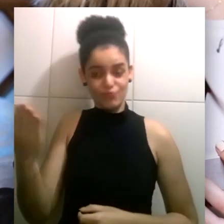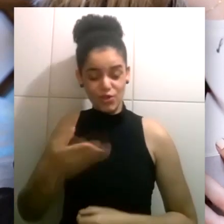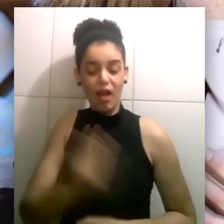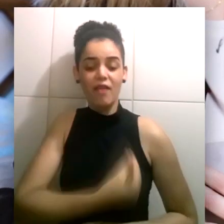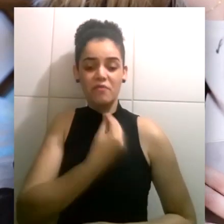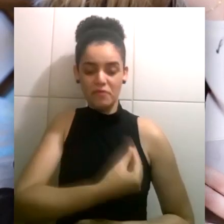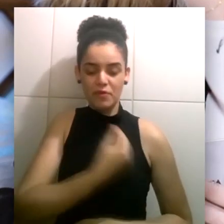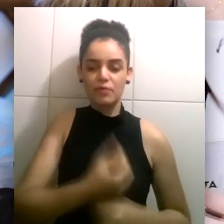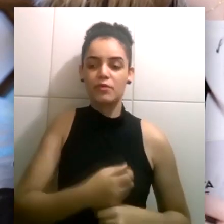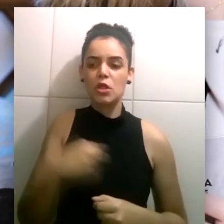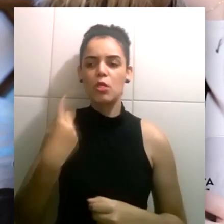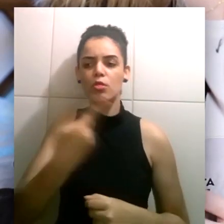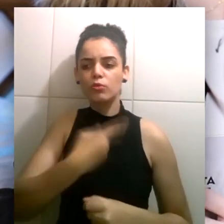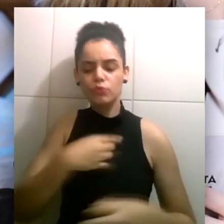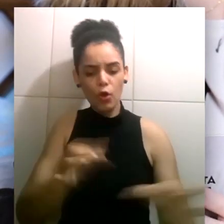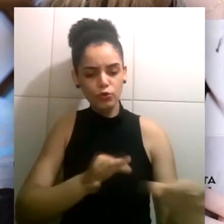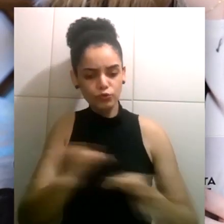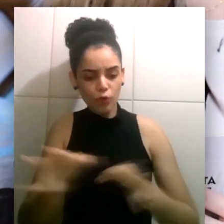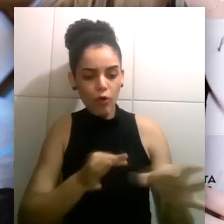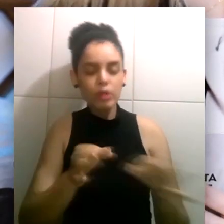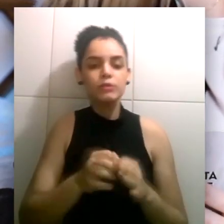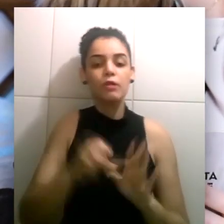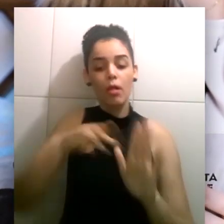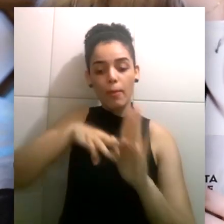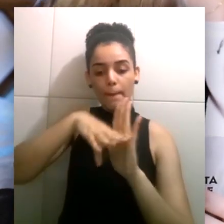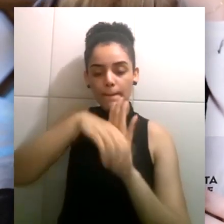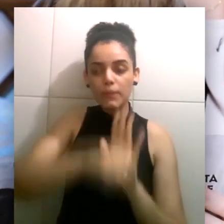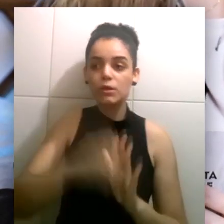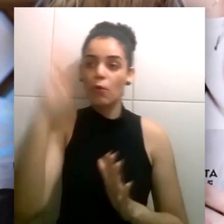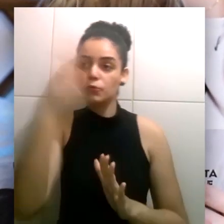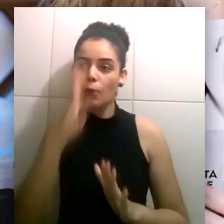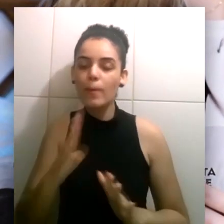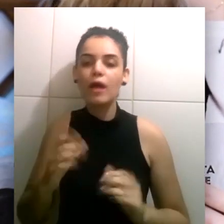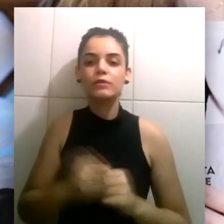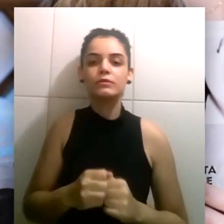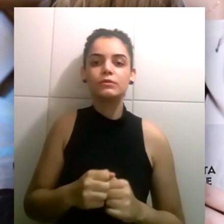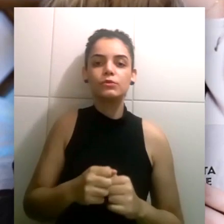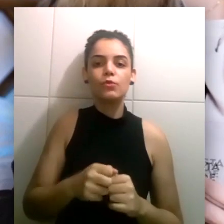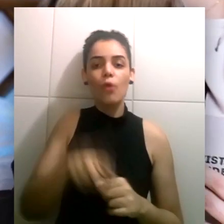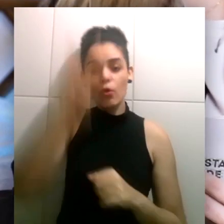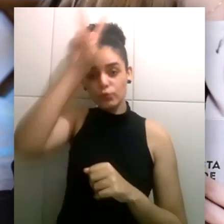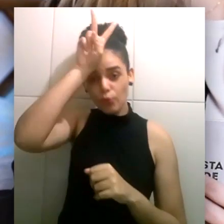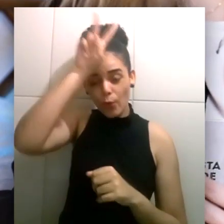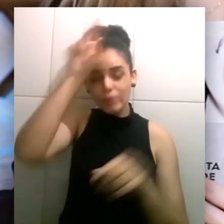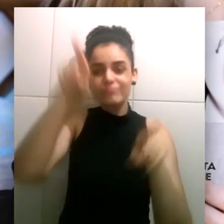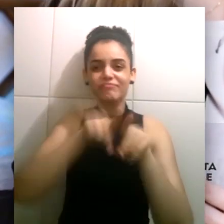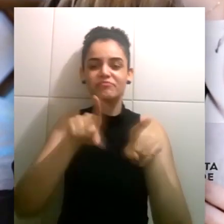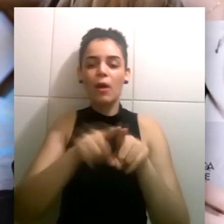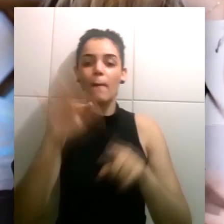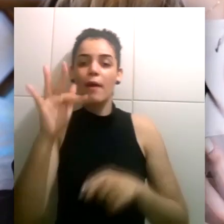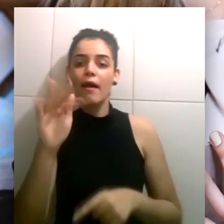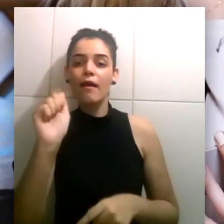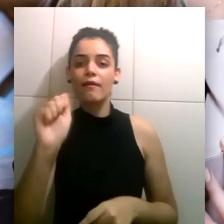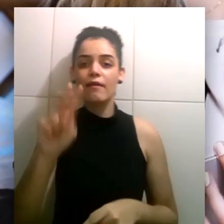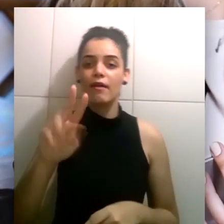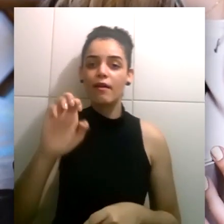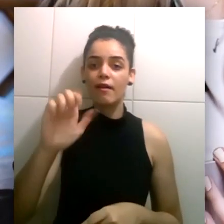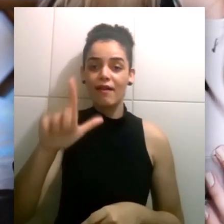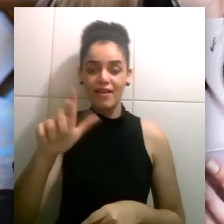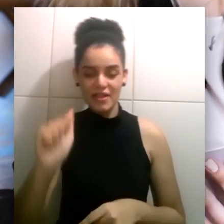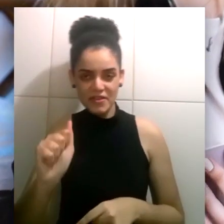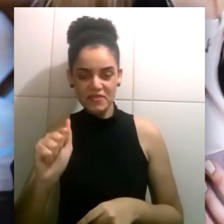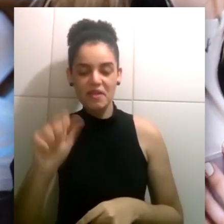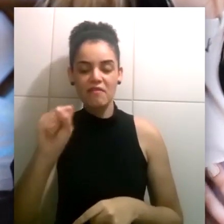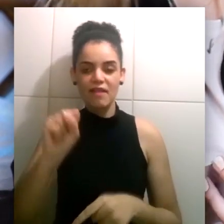fez missões no Brasil entre os índios, nas favelas, coisas assim, né? Todo mundo que mora no Brasil e tem uma experiência